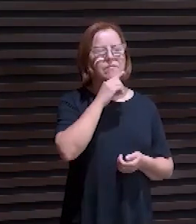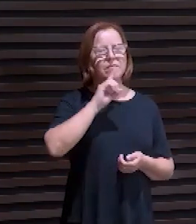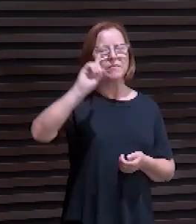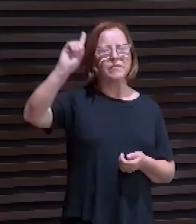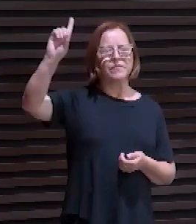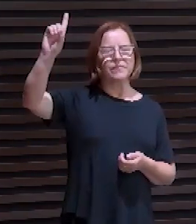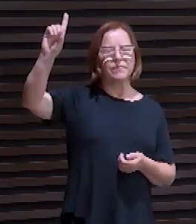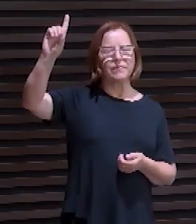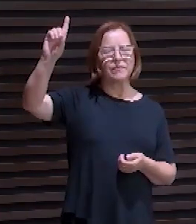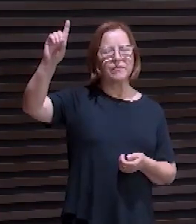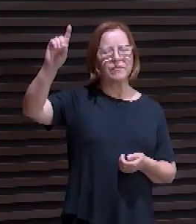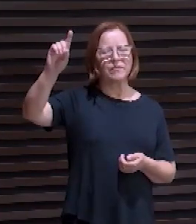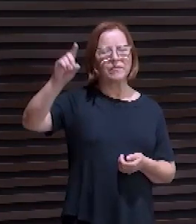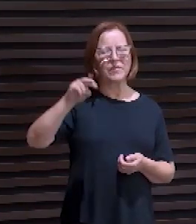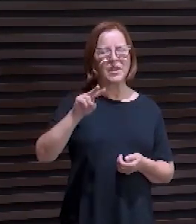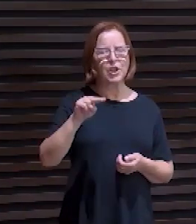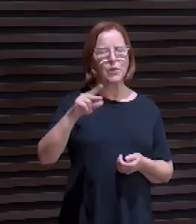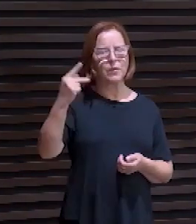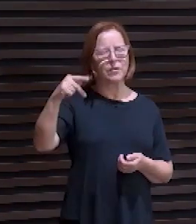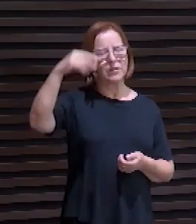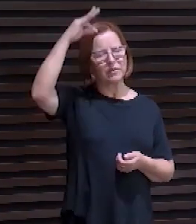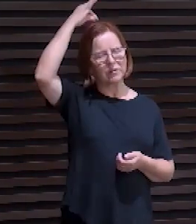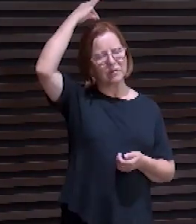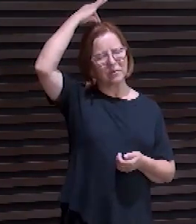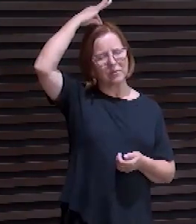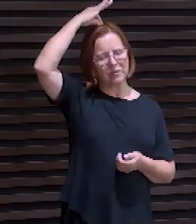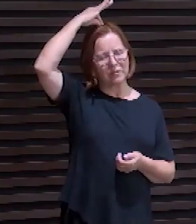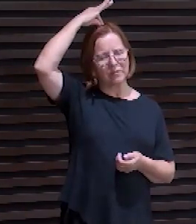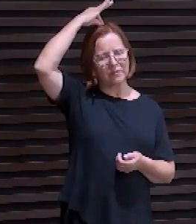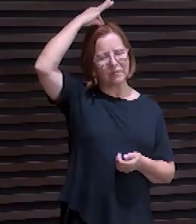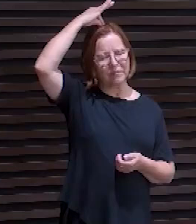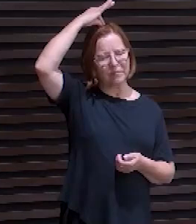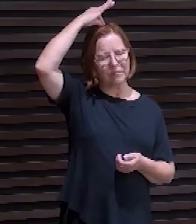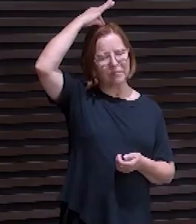da mesma maneira que o Teu Espírito